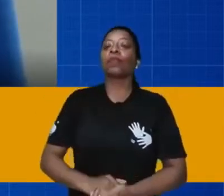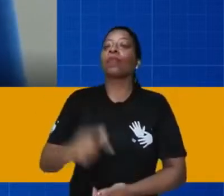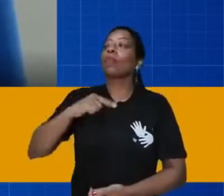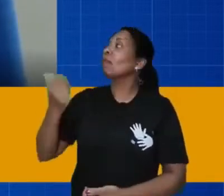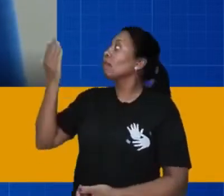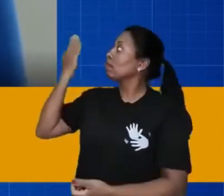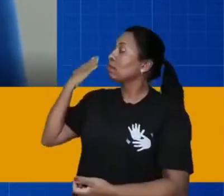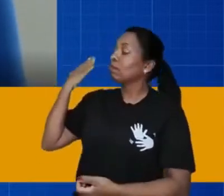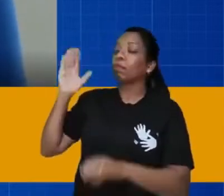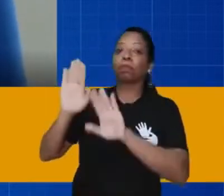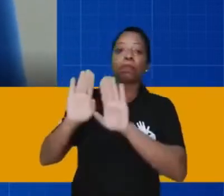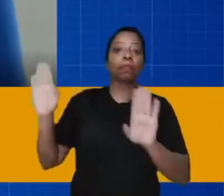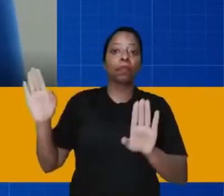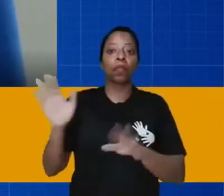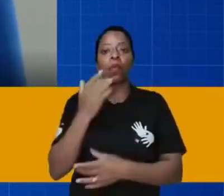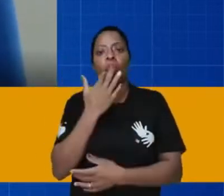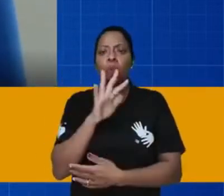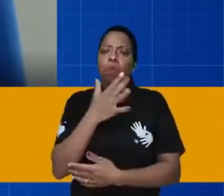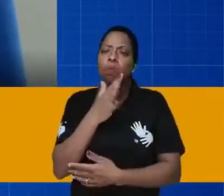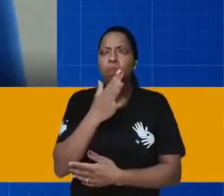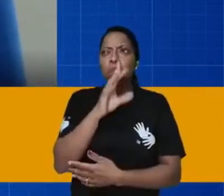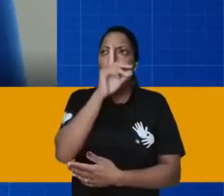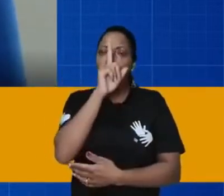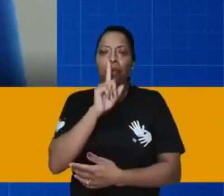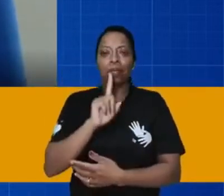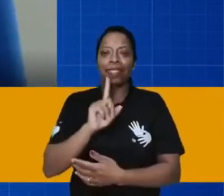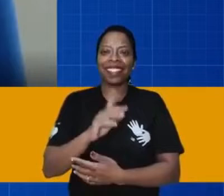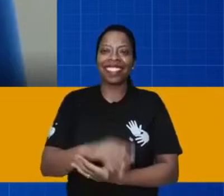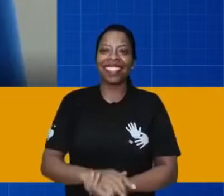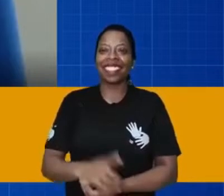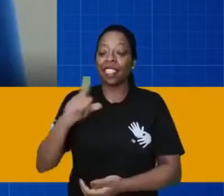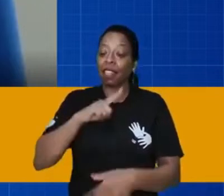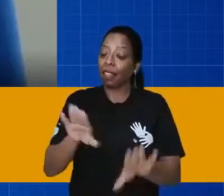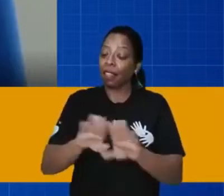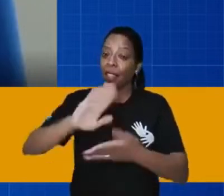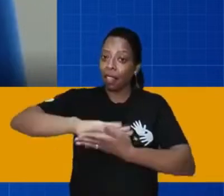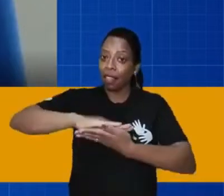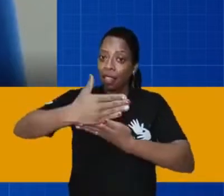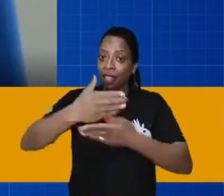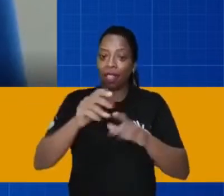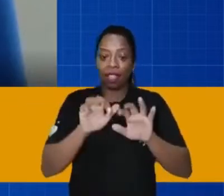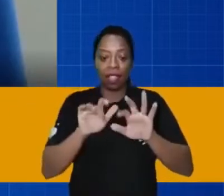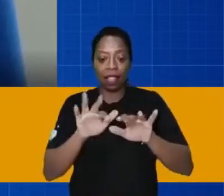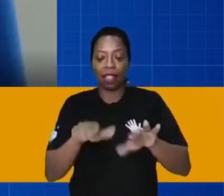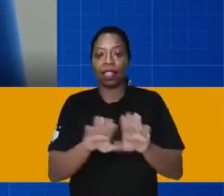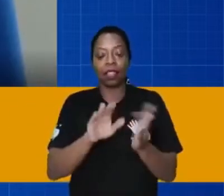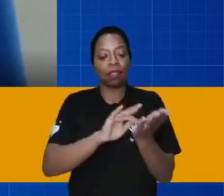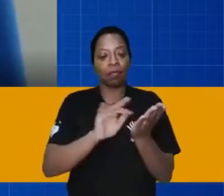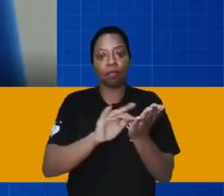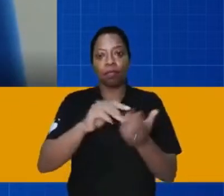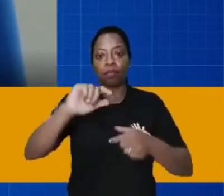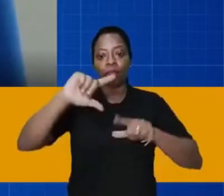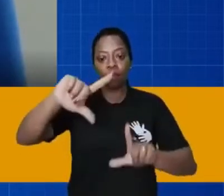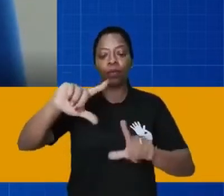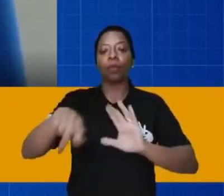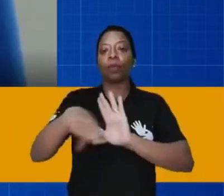meu fundo tem uma parede de coloração amarela e tem também notebook e